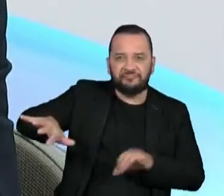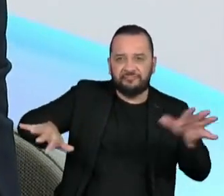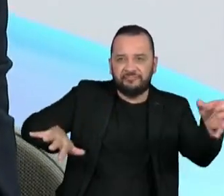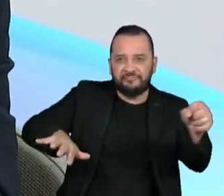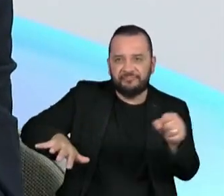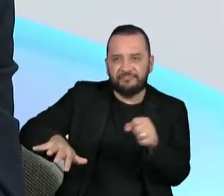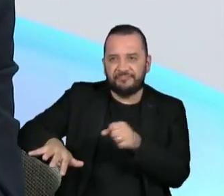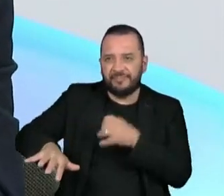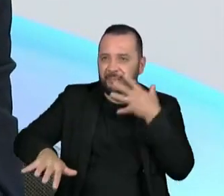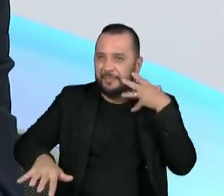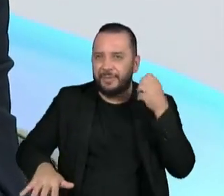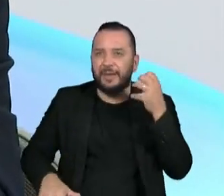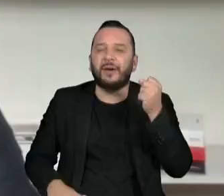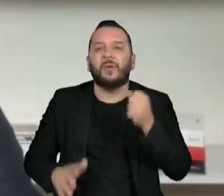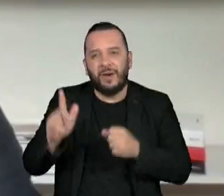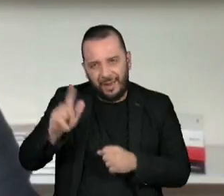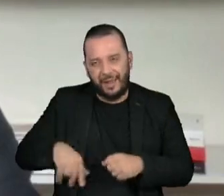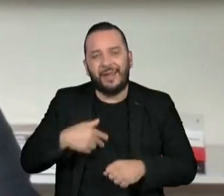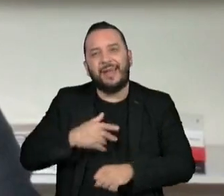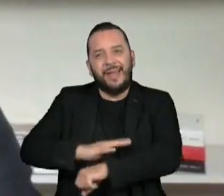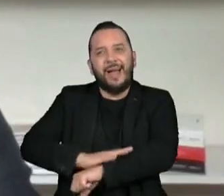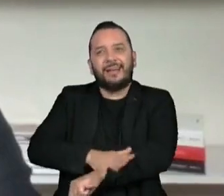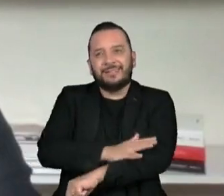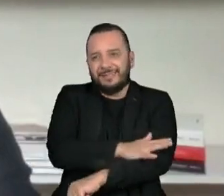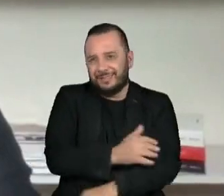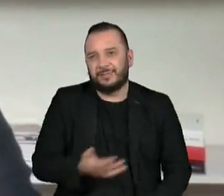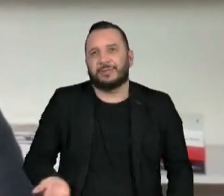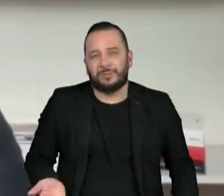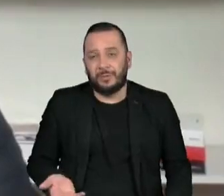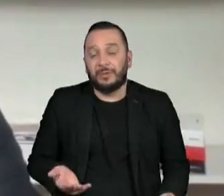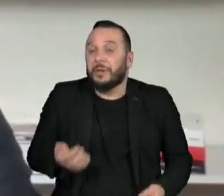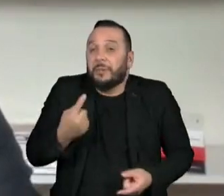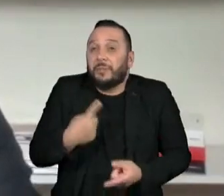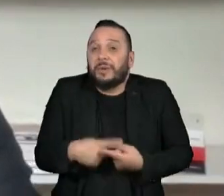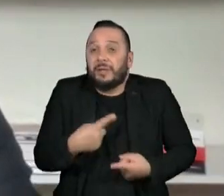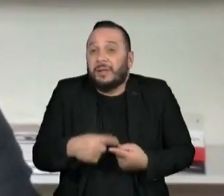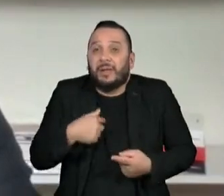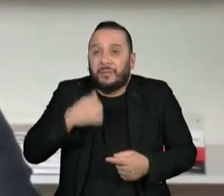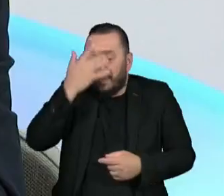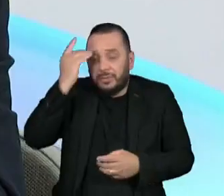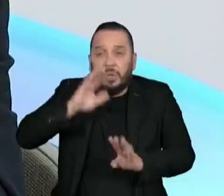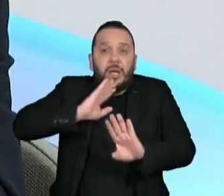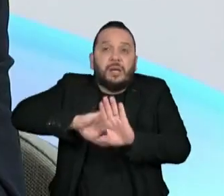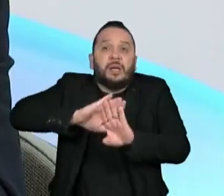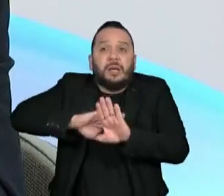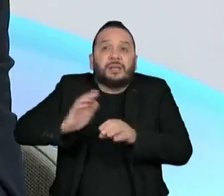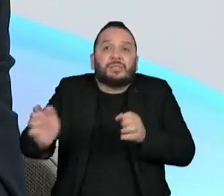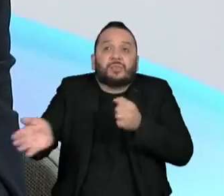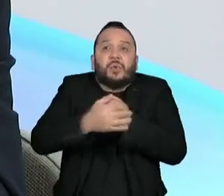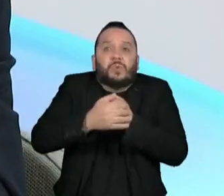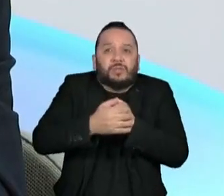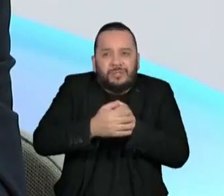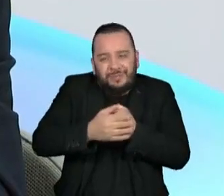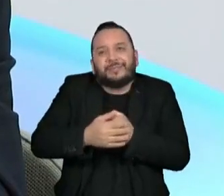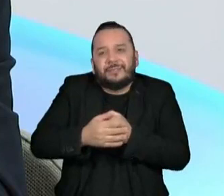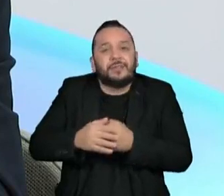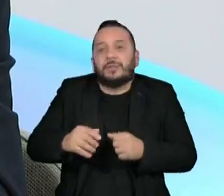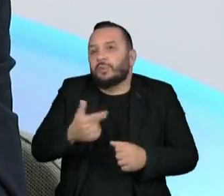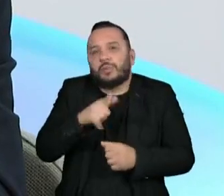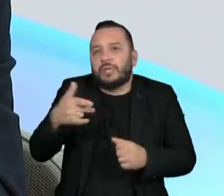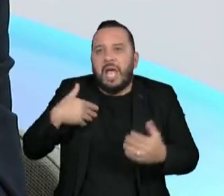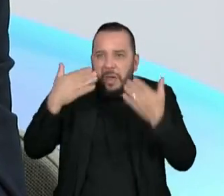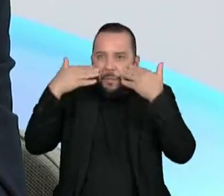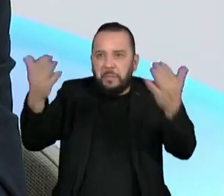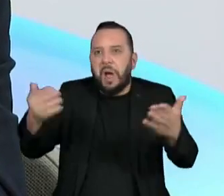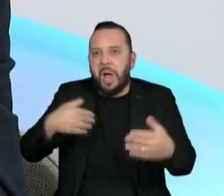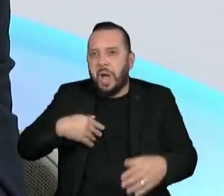racismo brasileiro né aquilo que não se manifesta no injuria racial pública que repercute e